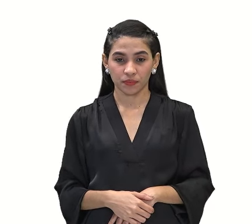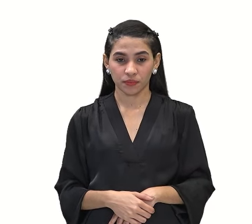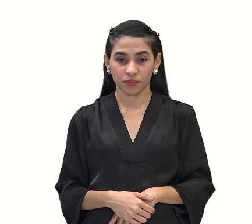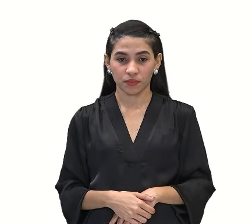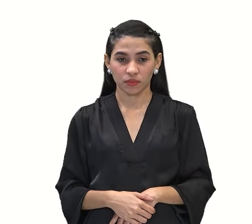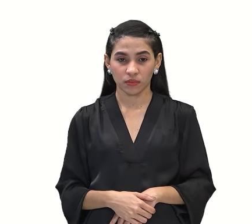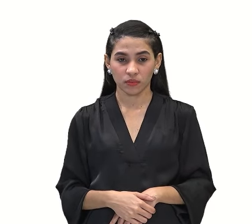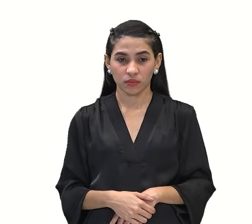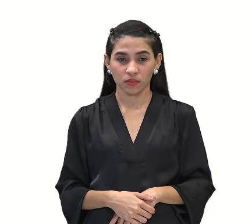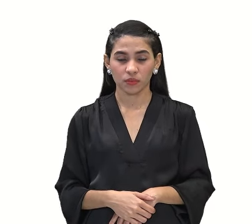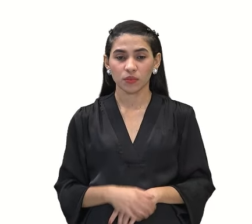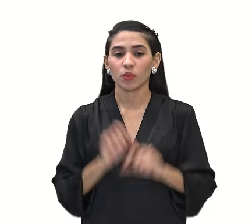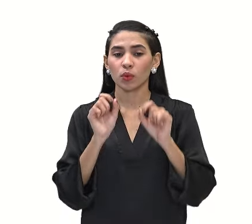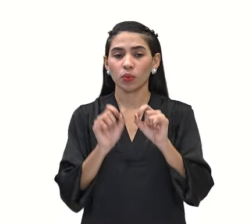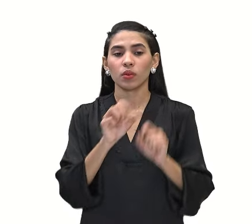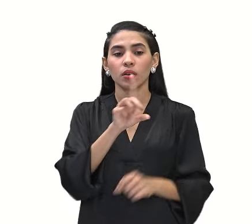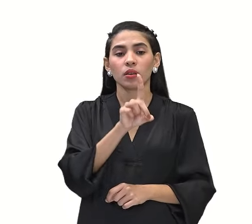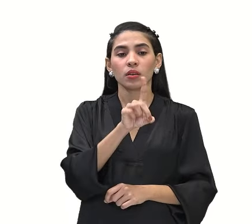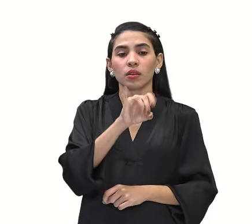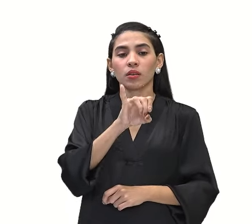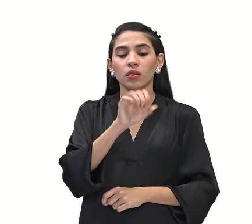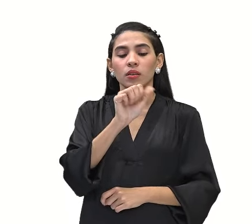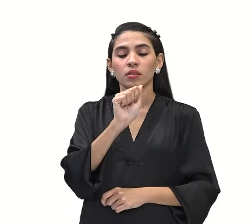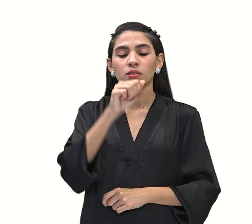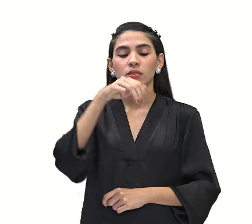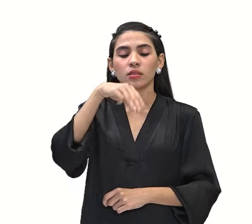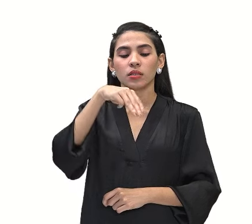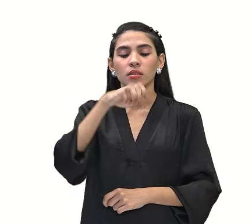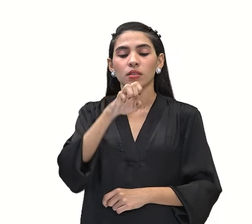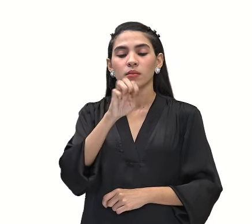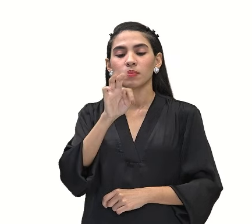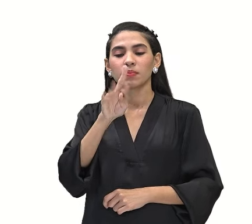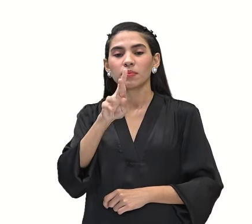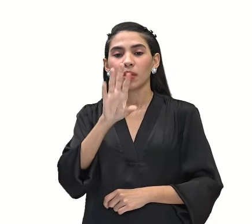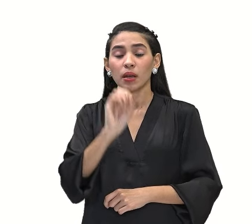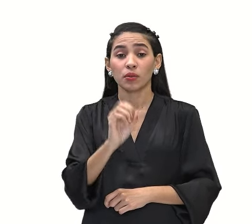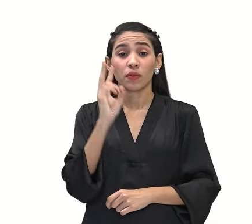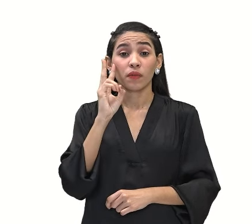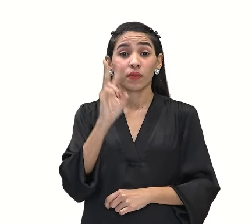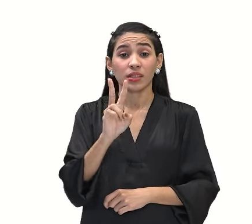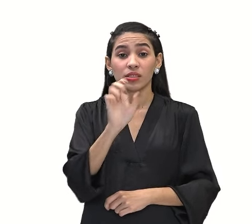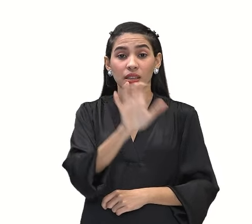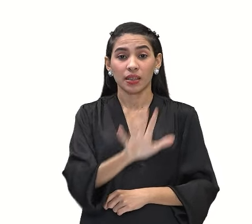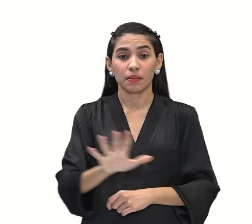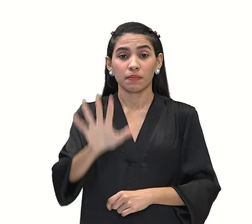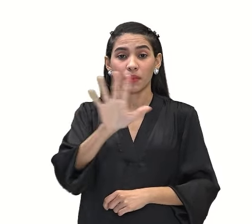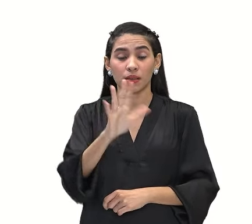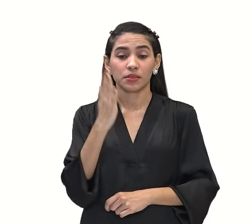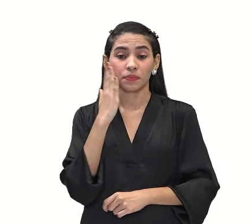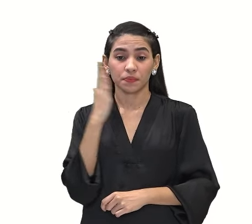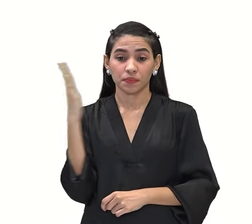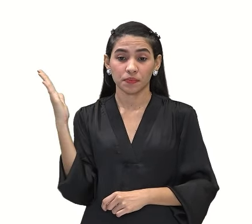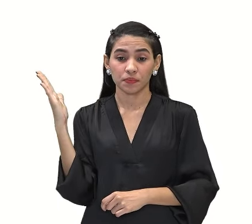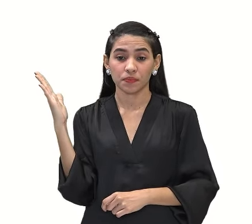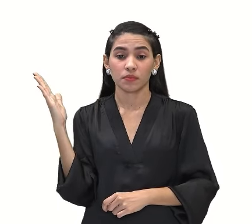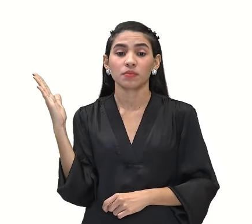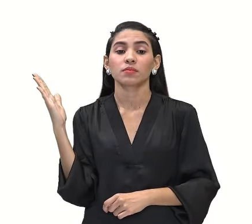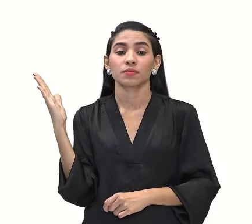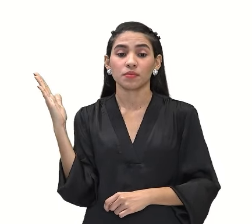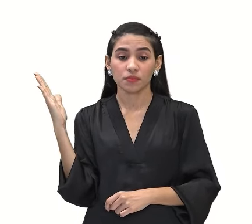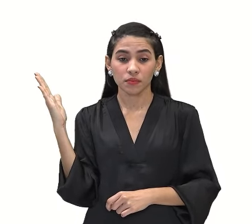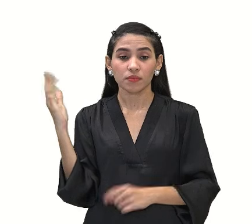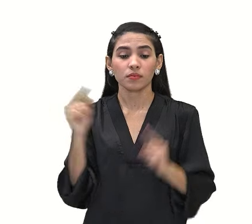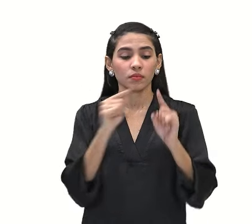seguinte o que que é o diâmetro então olhe para este desenho aqui ó então aqui eu tenho uma